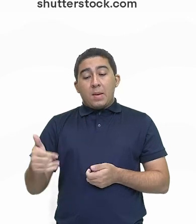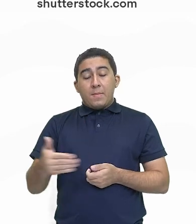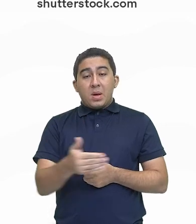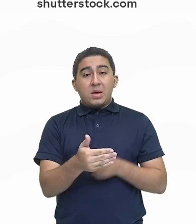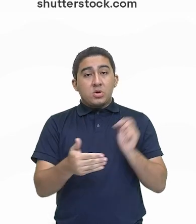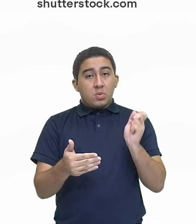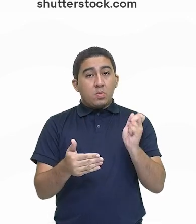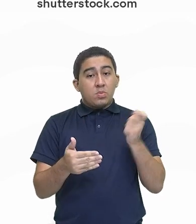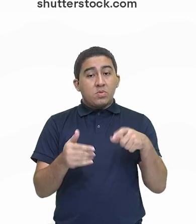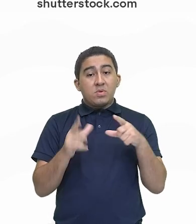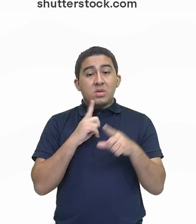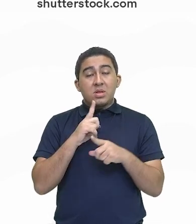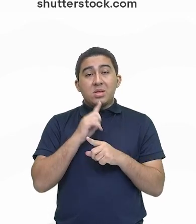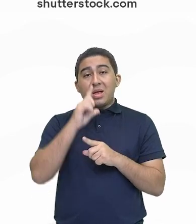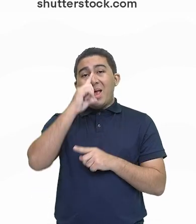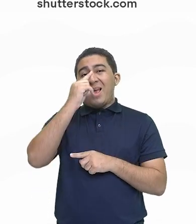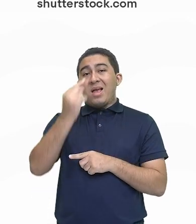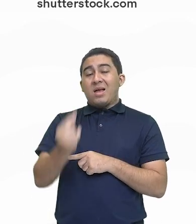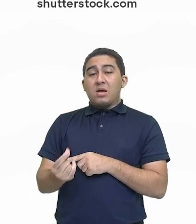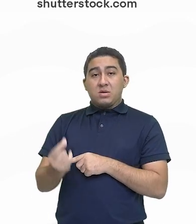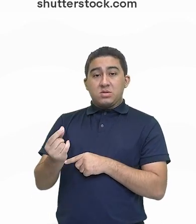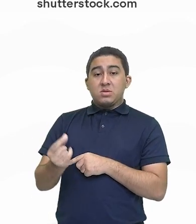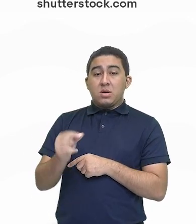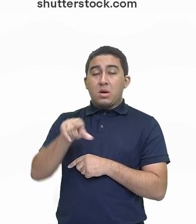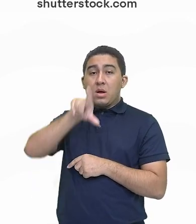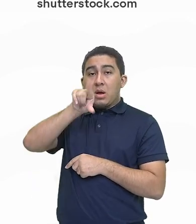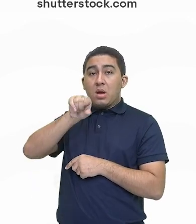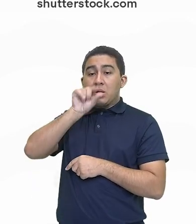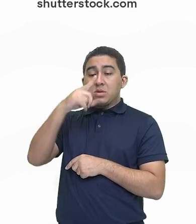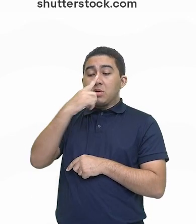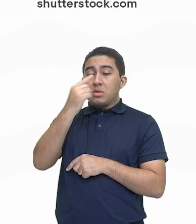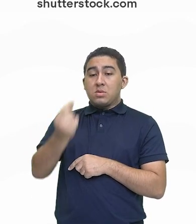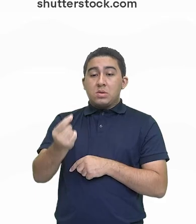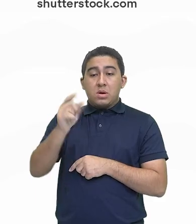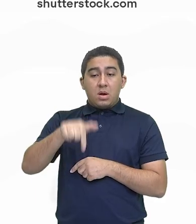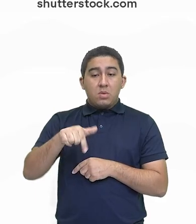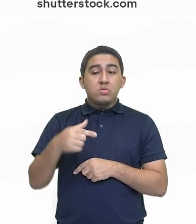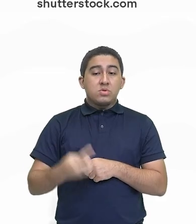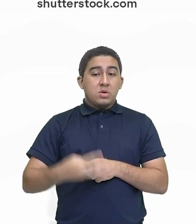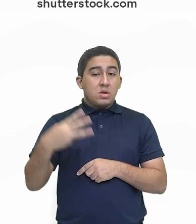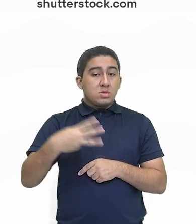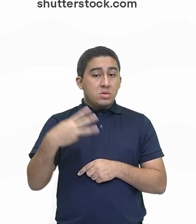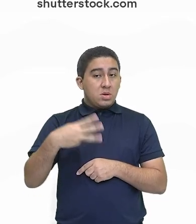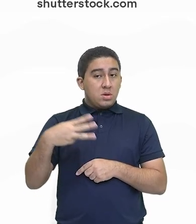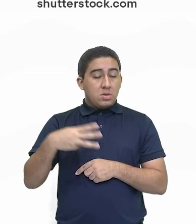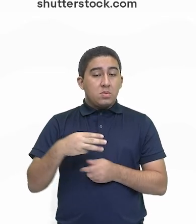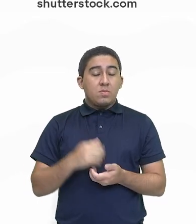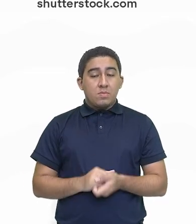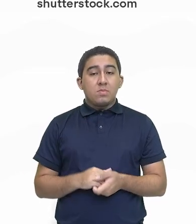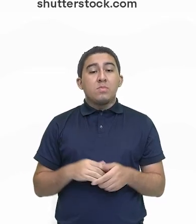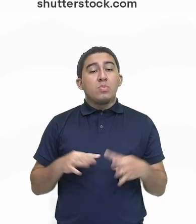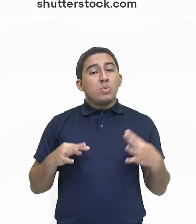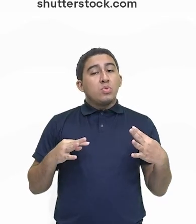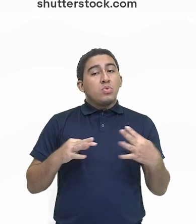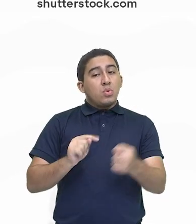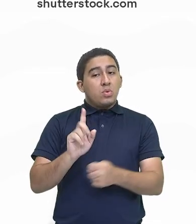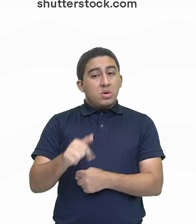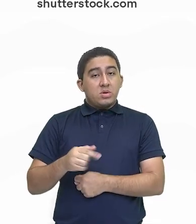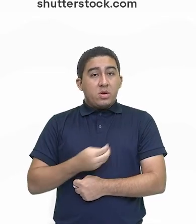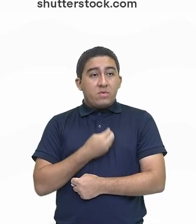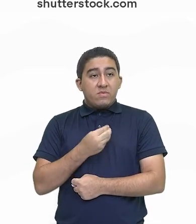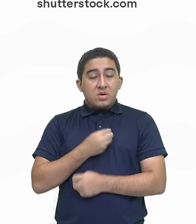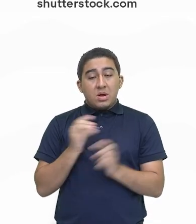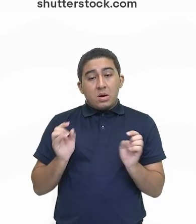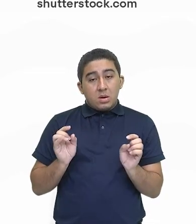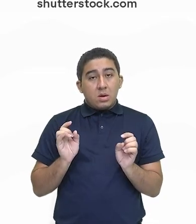de alimento para as garças são consumidores terciários. E todos esses, quando completam seu ciclo de